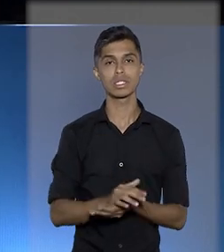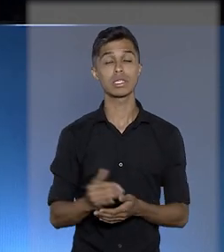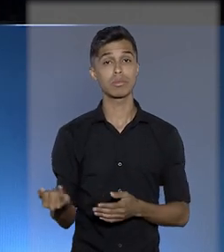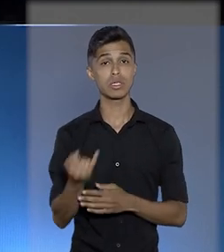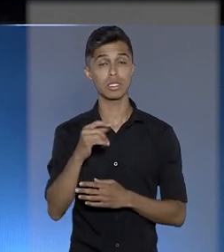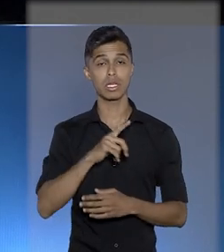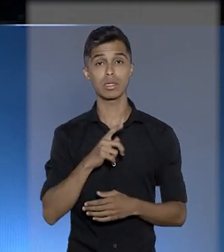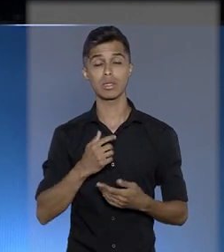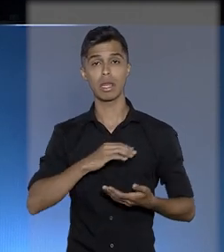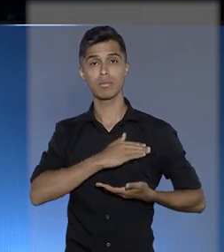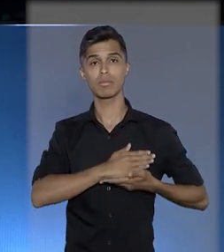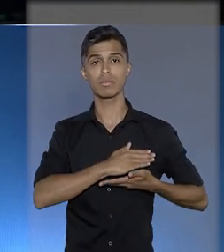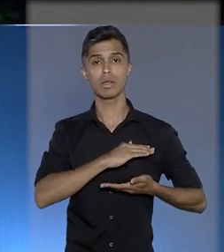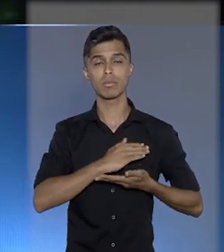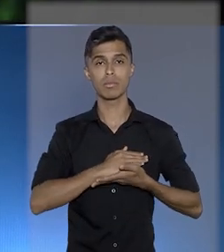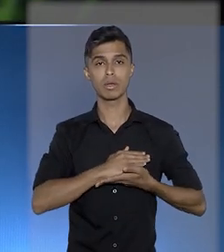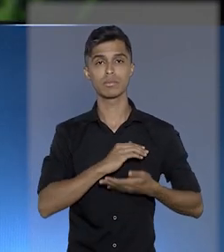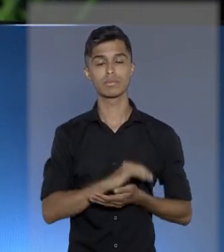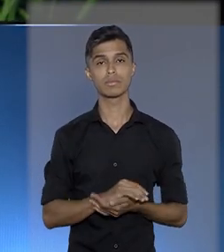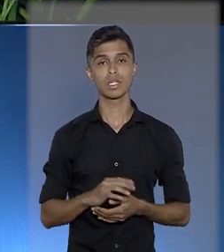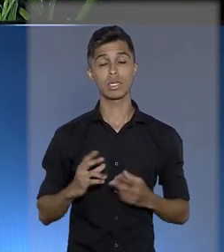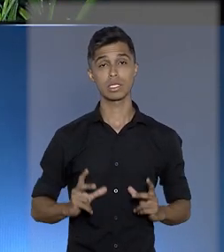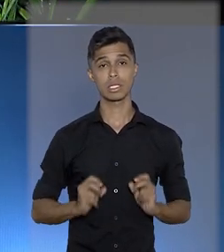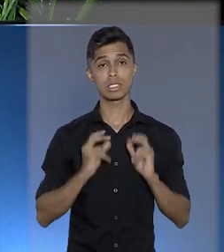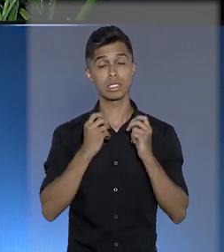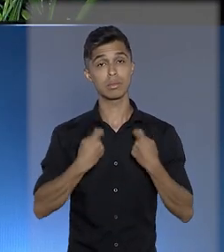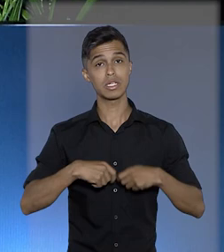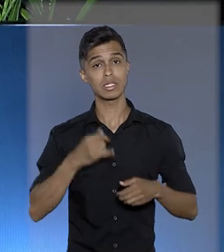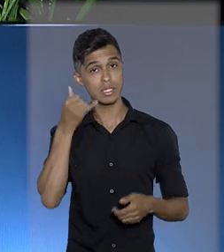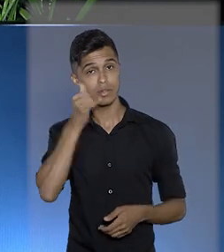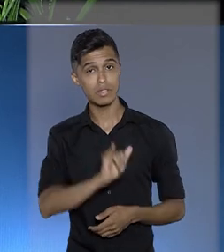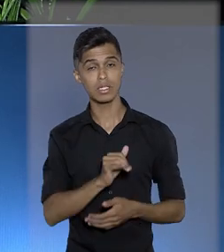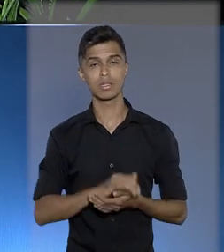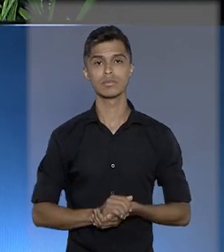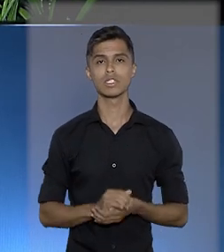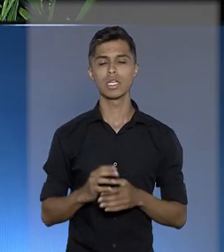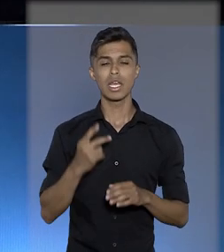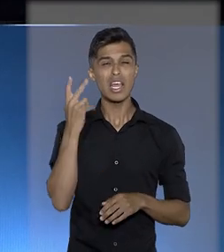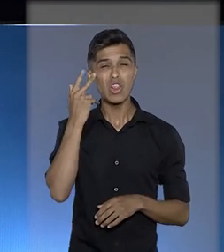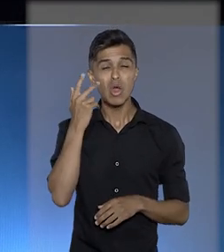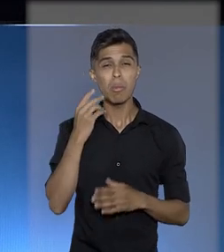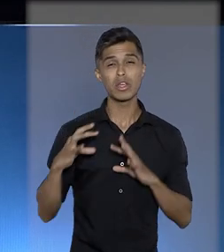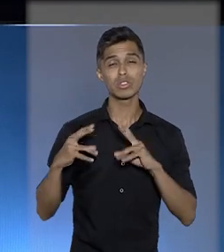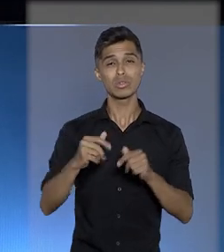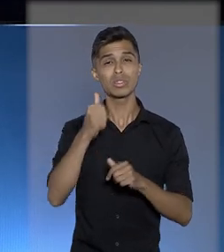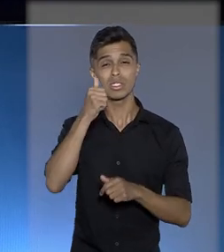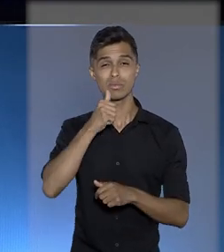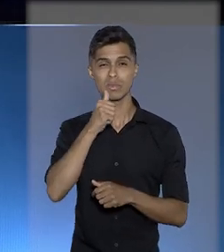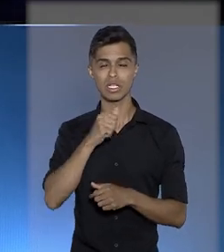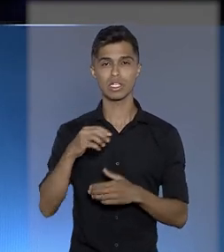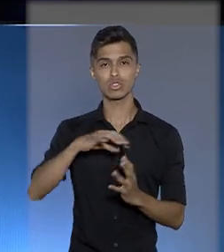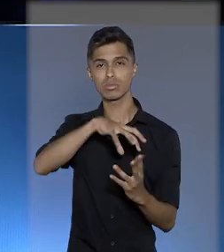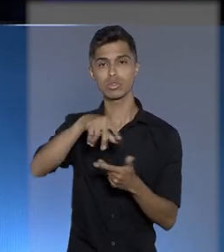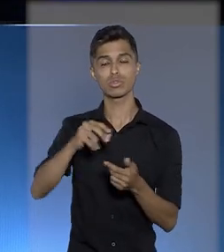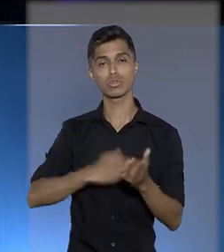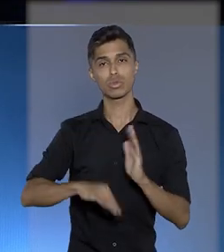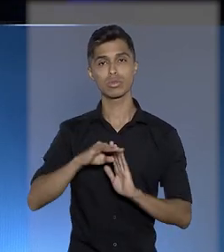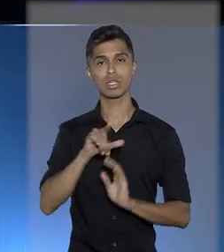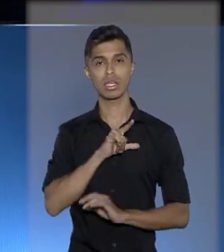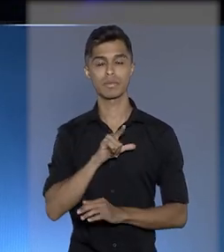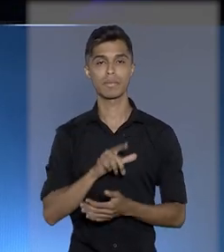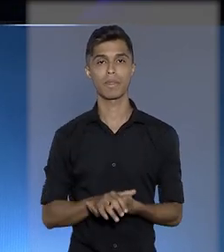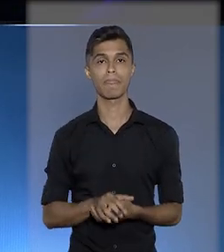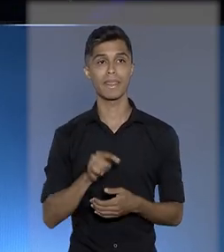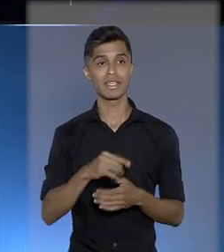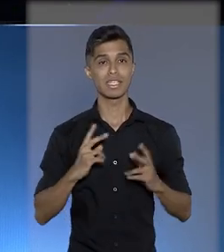do diagnóstico precoce do câncer de mama o mais comum entre as mulheres no mundo inteiro o câncer de mama